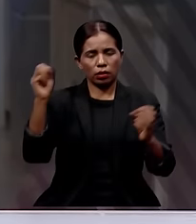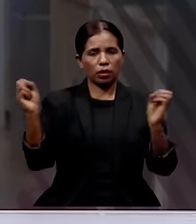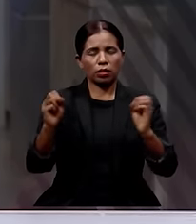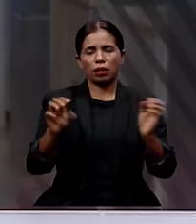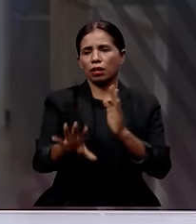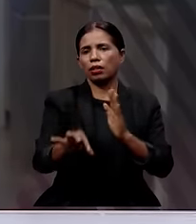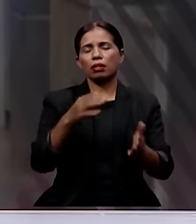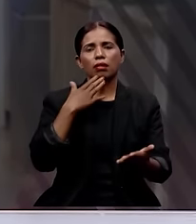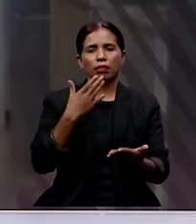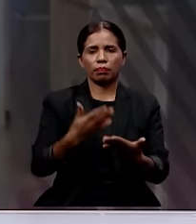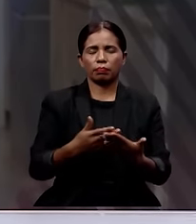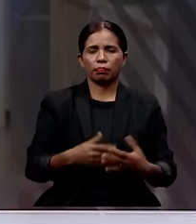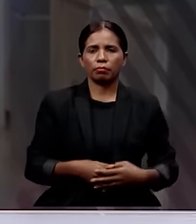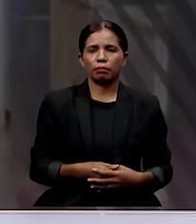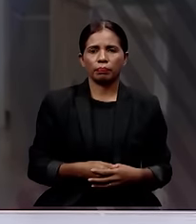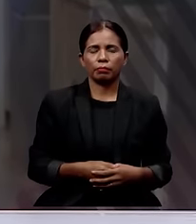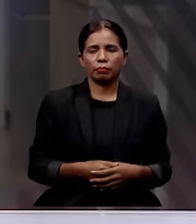vantagem.